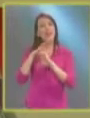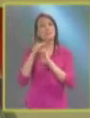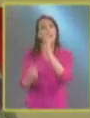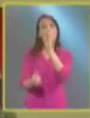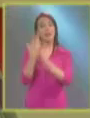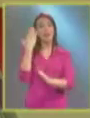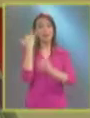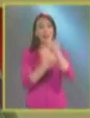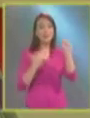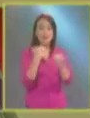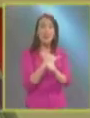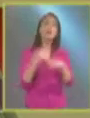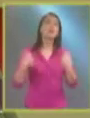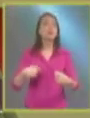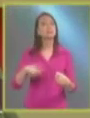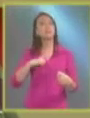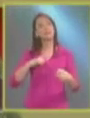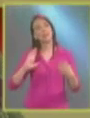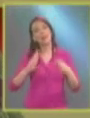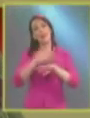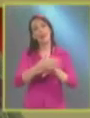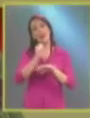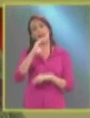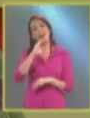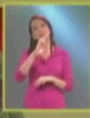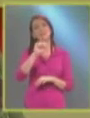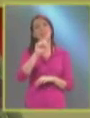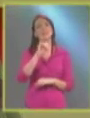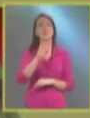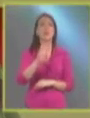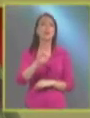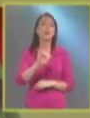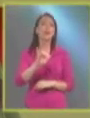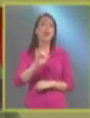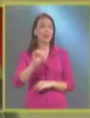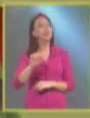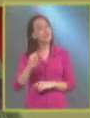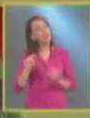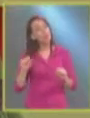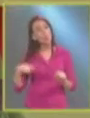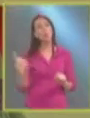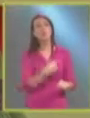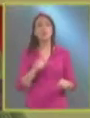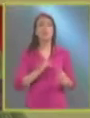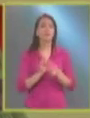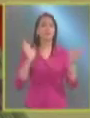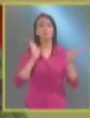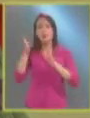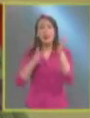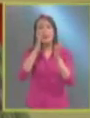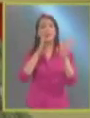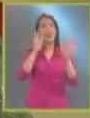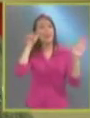sites, que se preocupem mais para torná-los acessíveis para a gente conseguir fazer, como a Gislaine falou, ter acesso a tudo. É claro que não vai